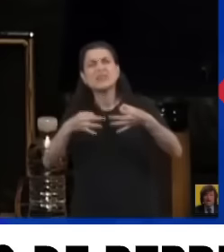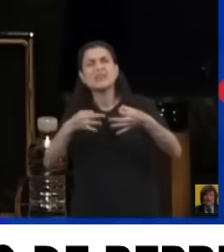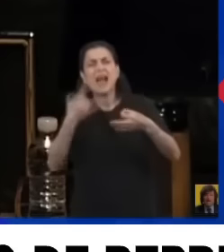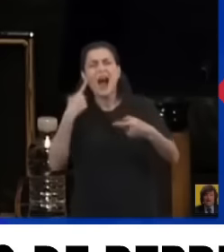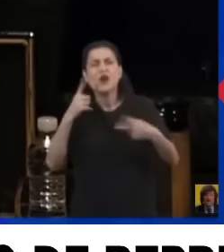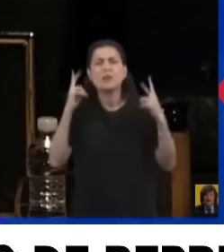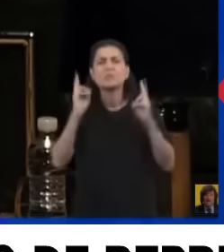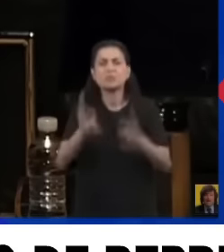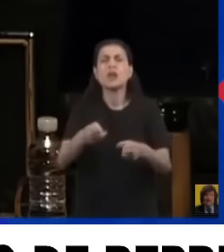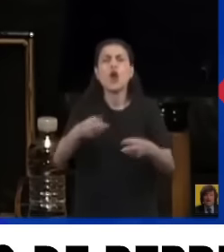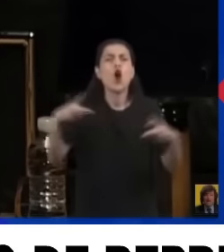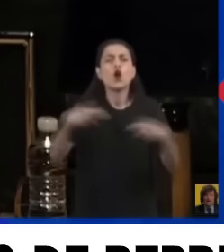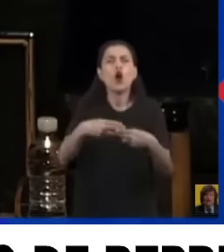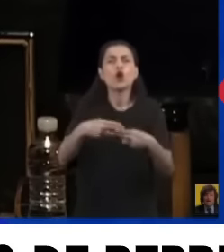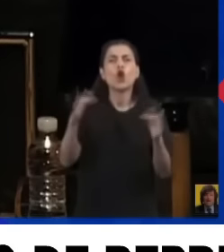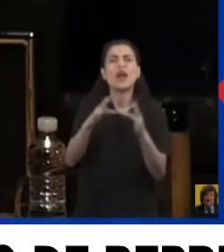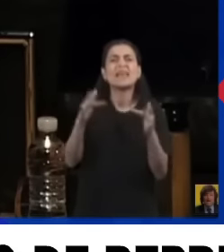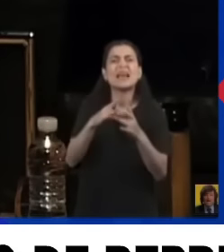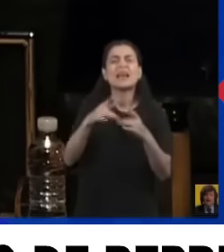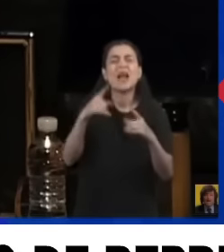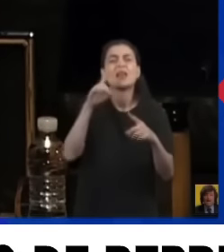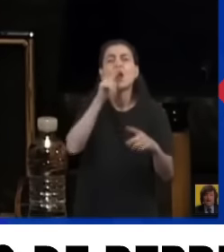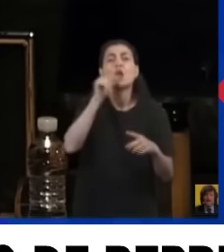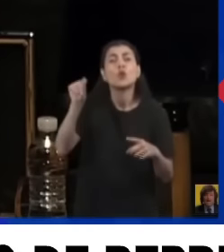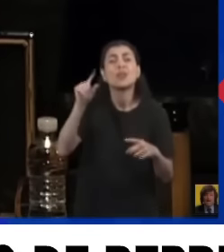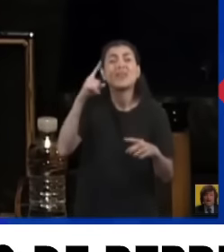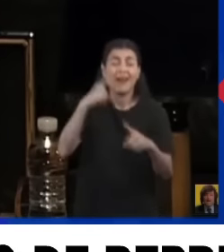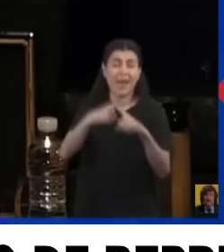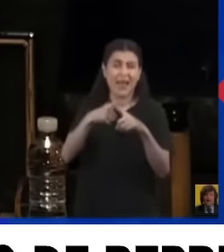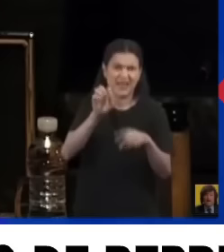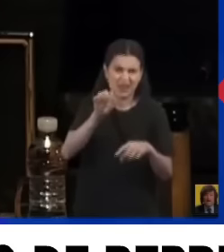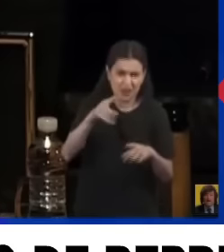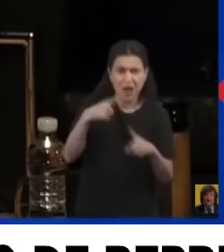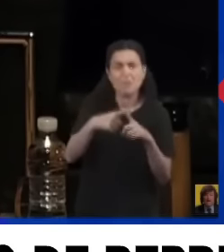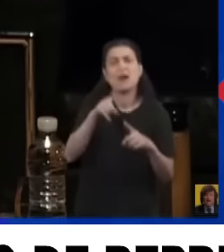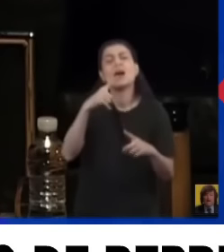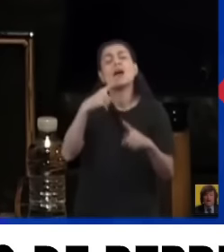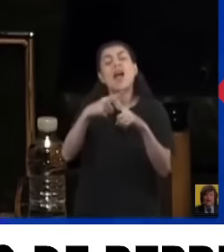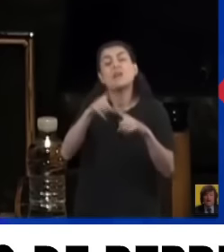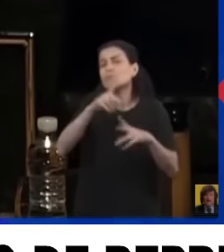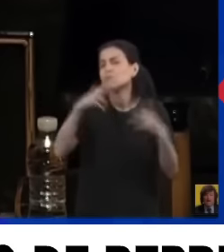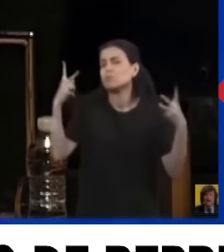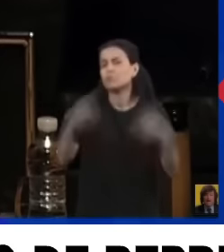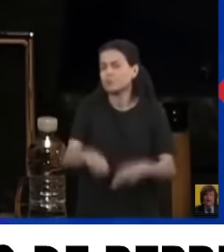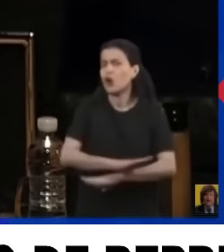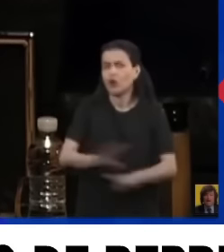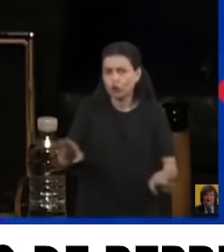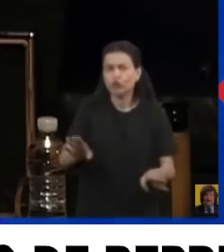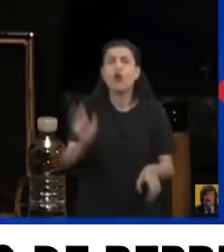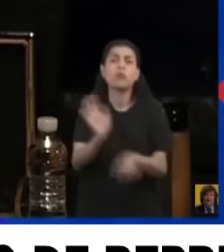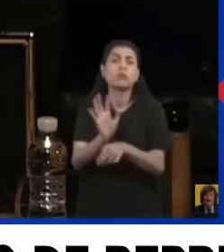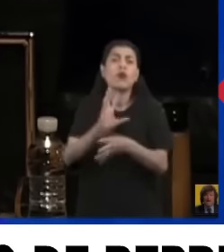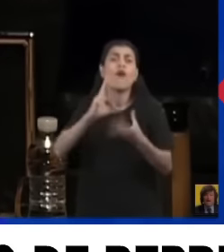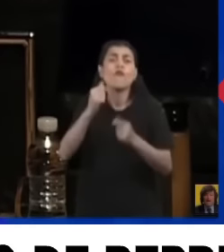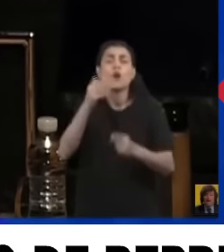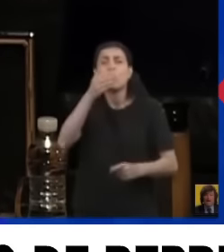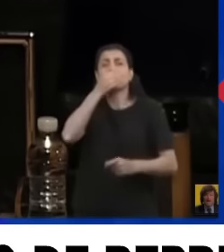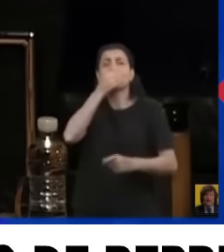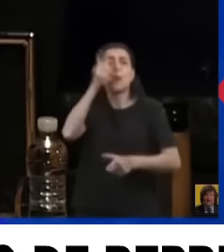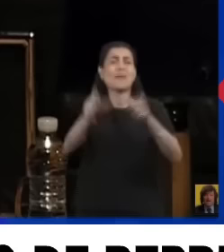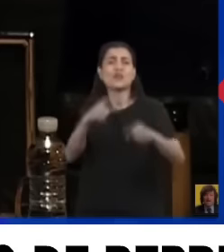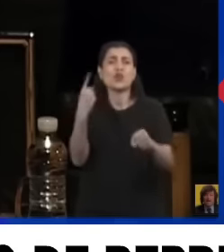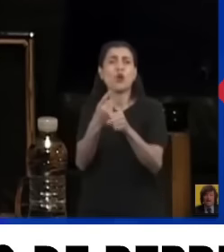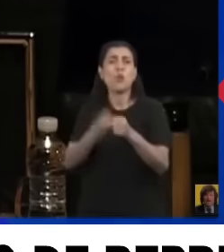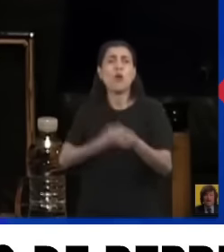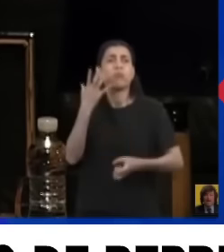dissidências, não somente brasileiros, como cidadãos do mundo, e que querem proibir esse espaço para livre troca de ideias. E aí